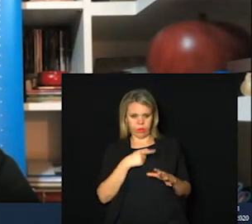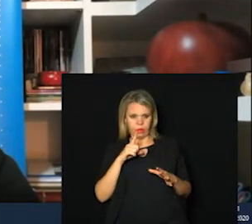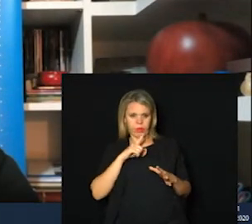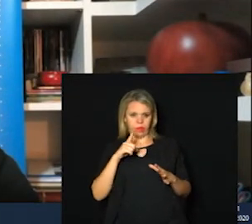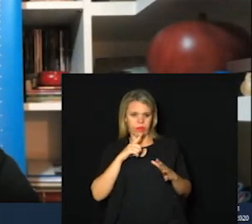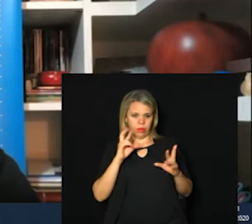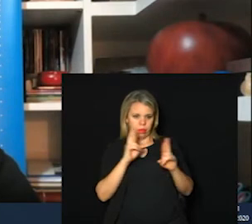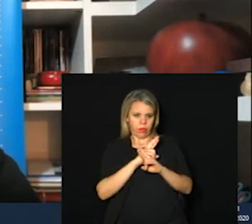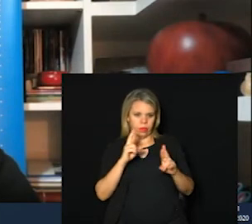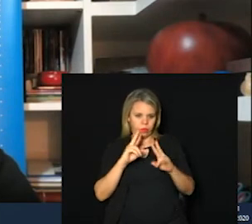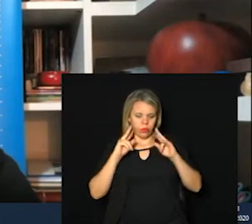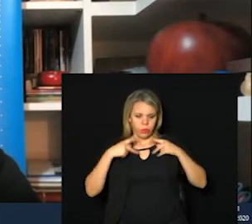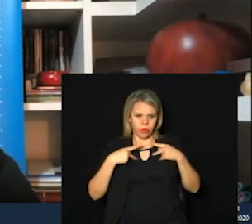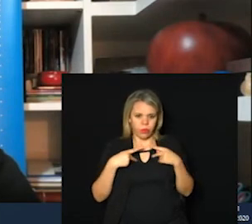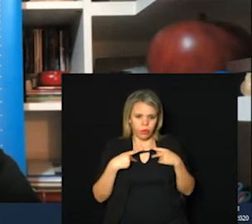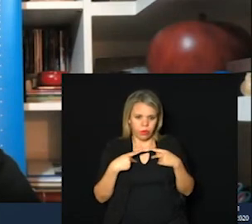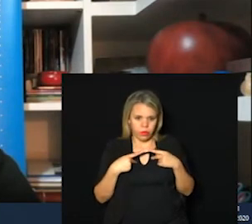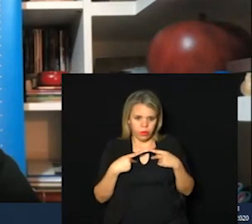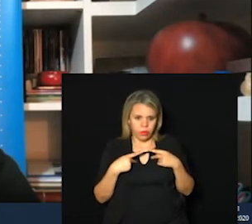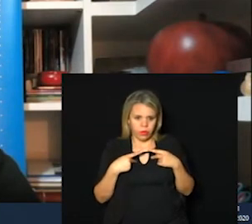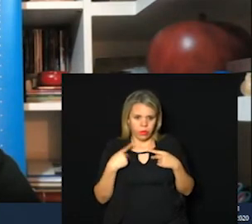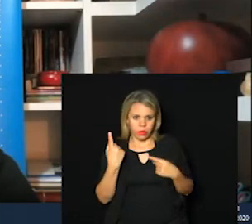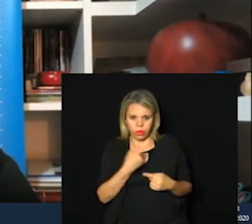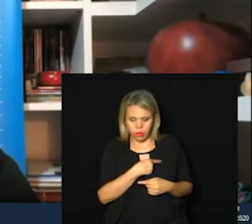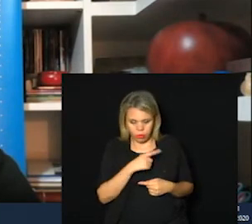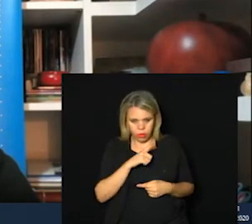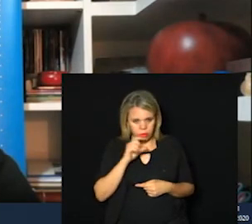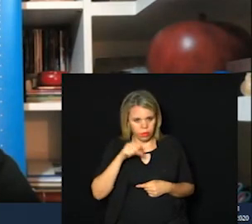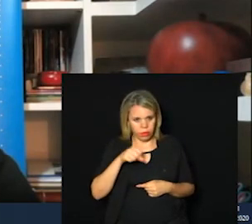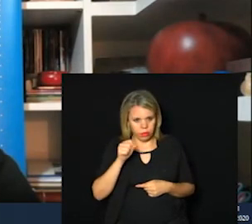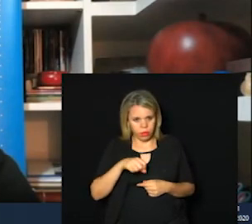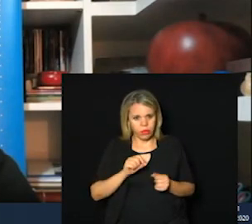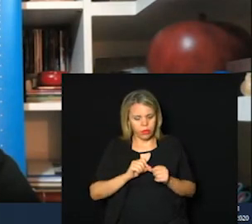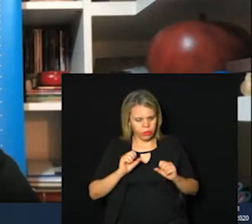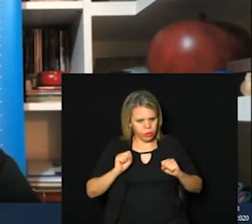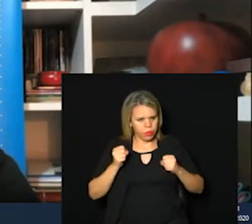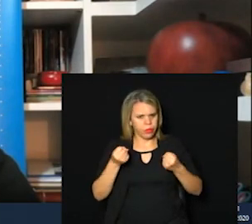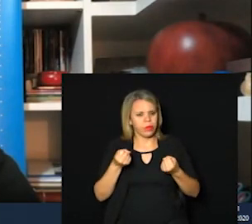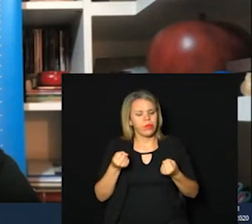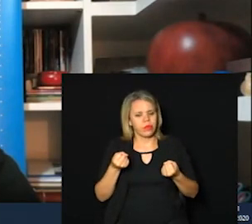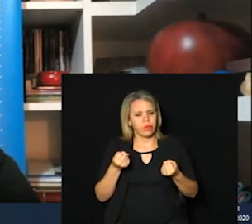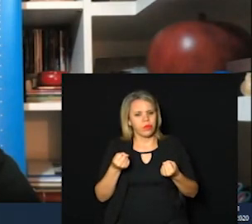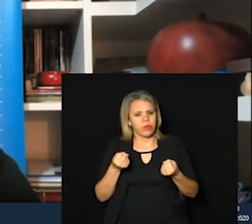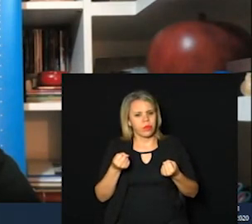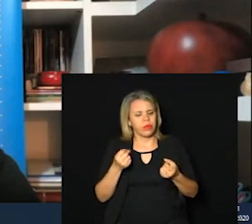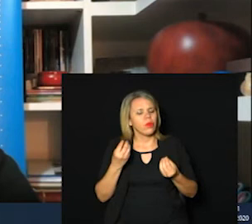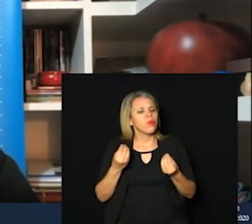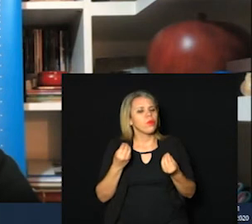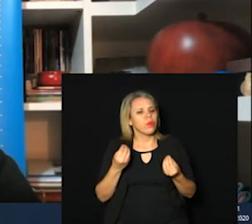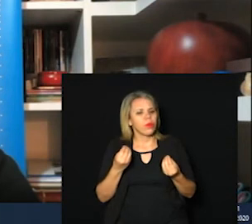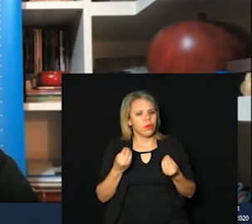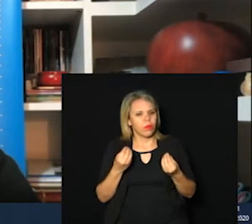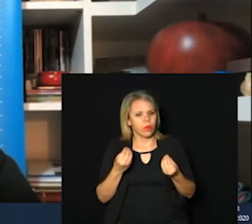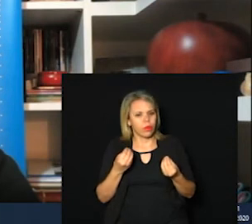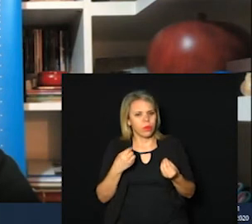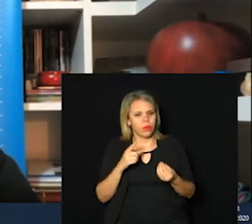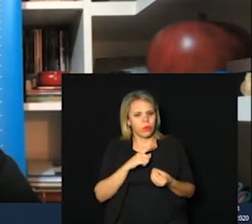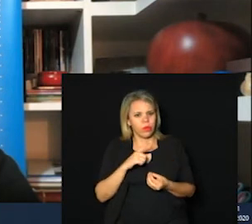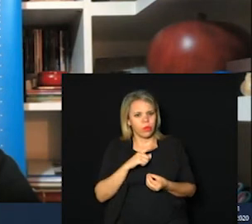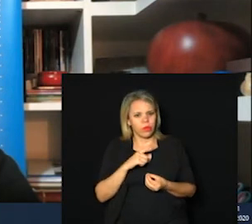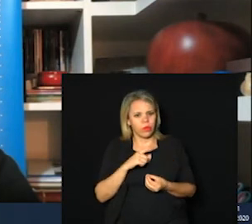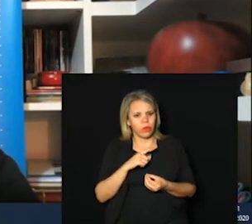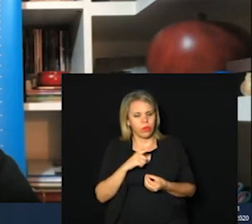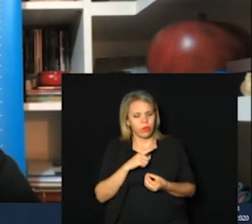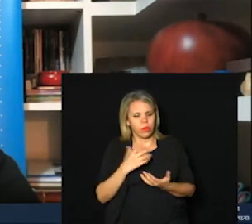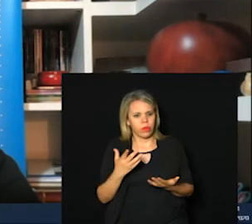enquanto seres humanos. Então, nós estamos, sim, fazendo um esforço no sentido de que nós tenhamos, e